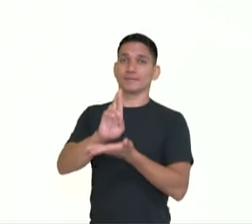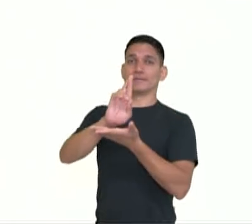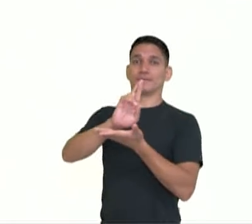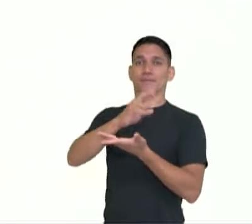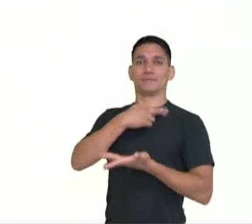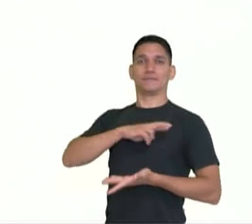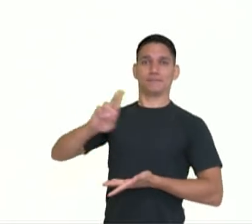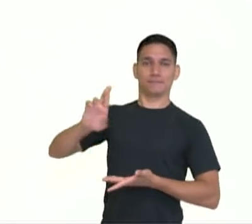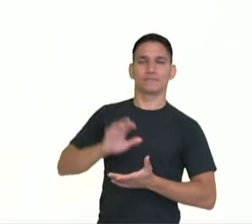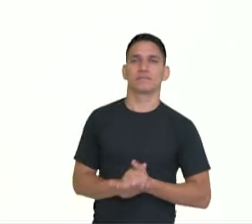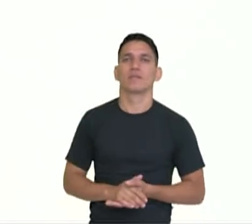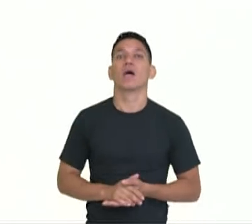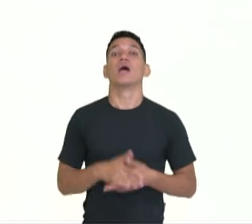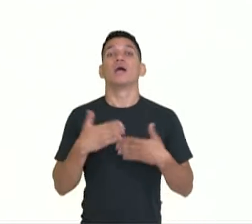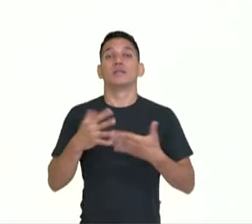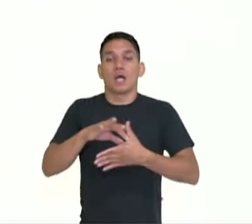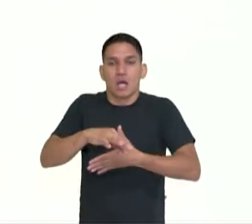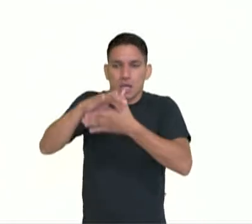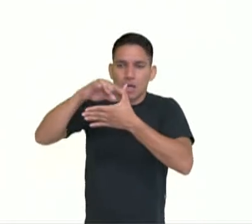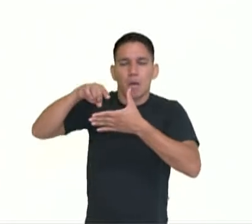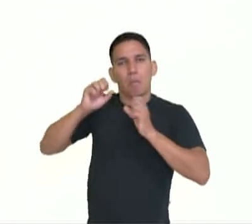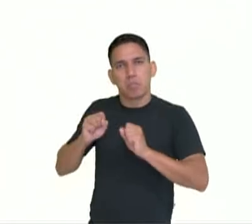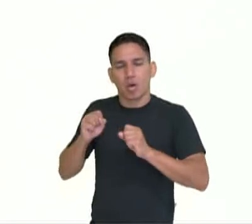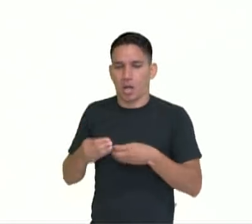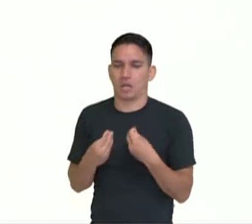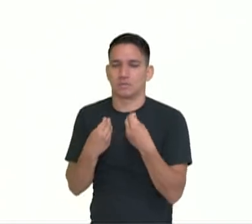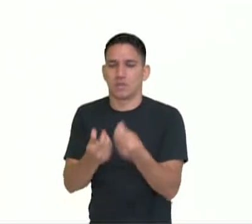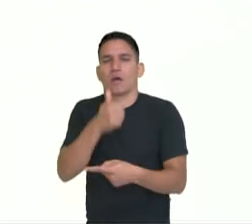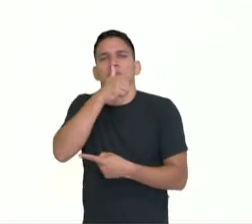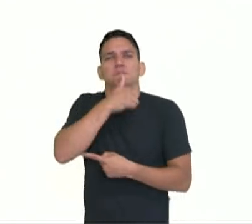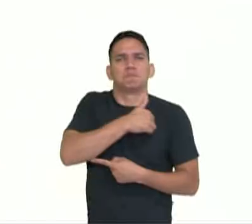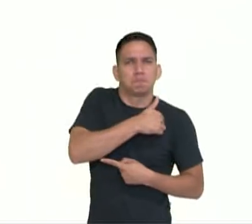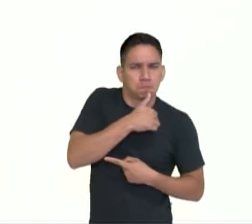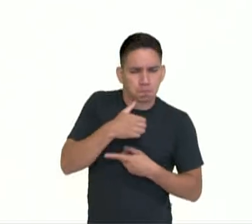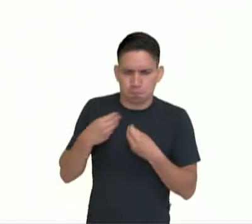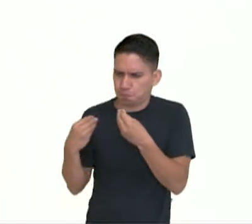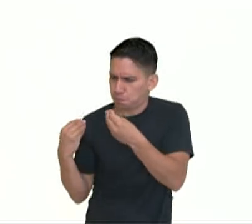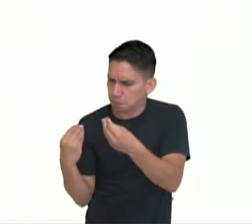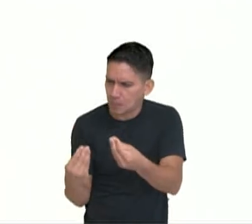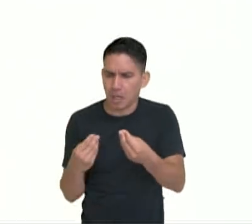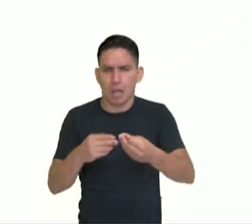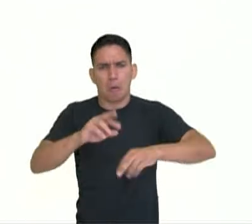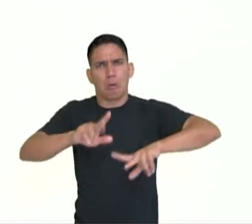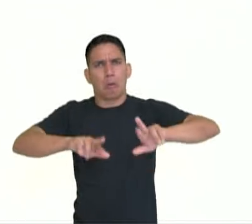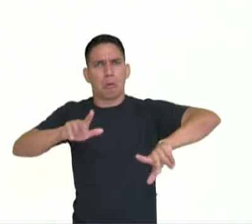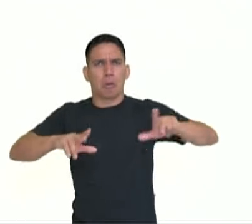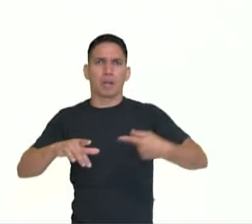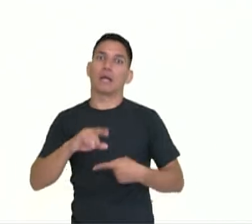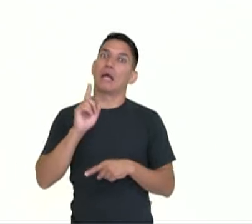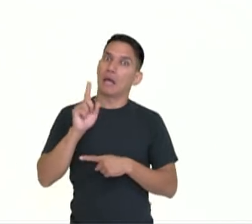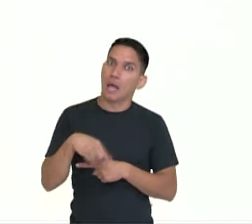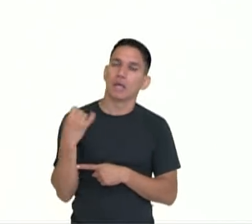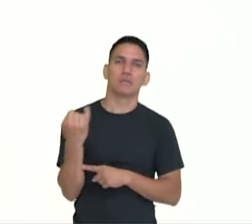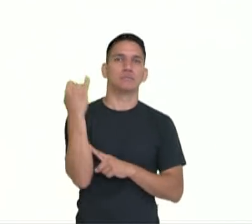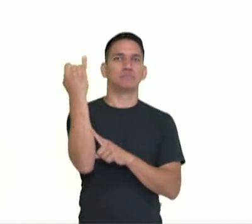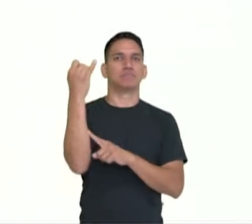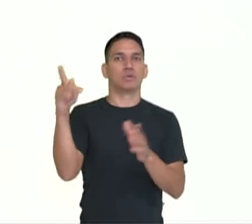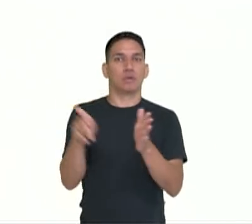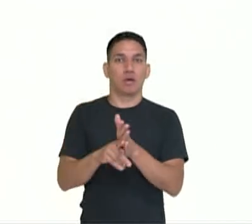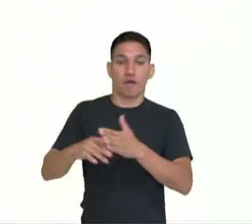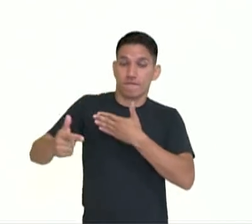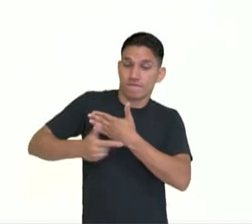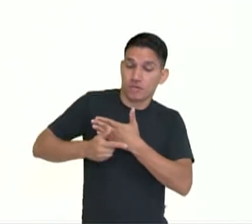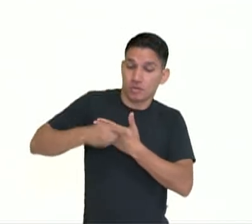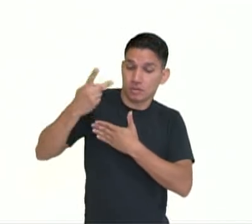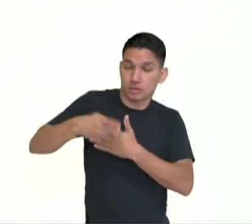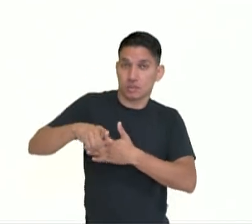responsáveis pelos rituais, escritas e oferendas. Então, eles tinham bastante importante o papel deles na sociedade e até